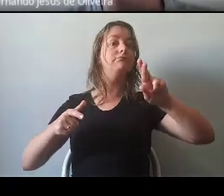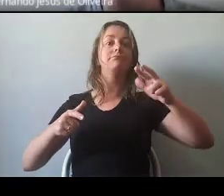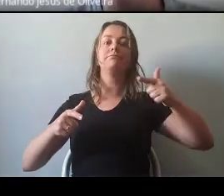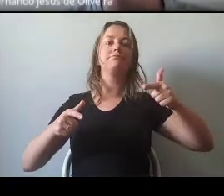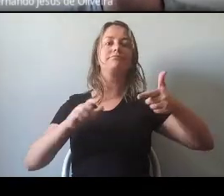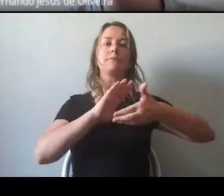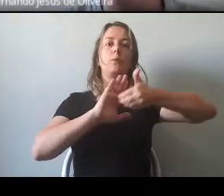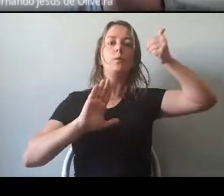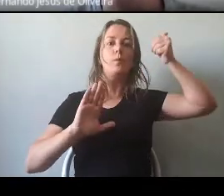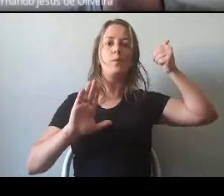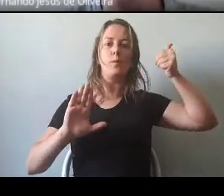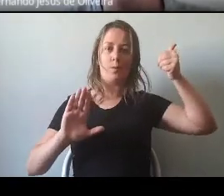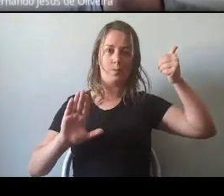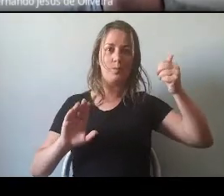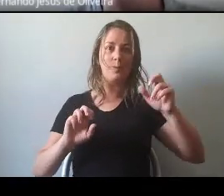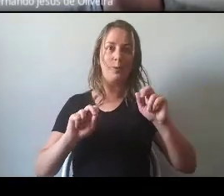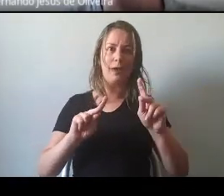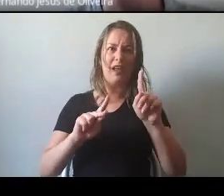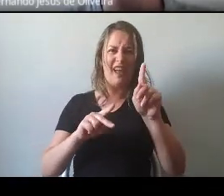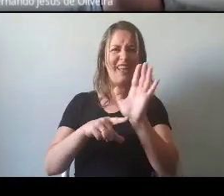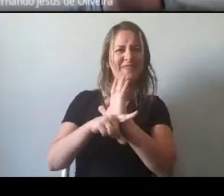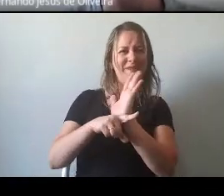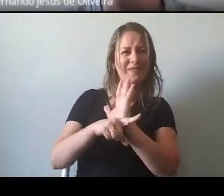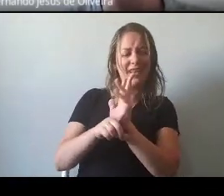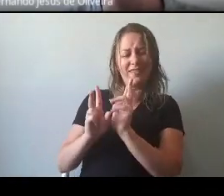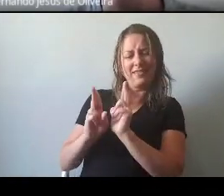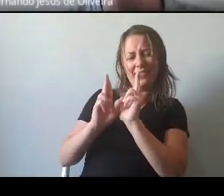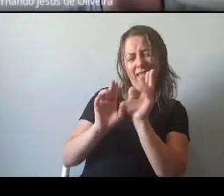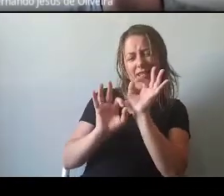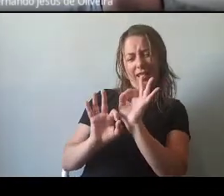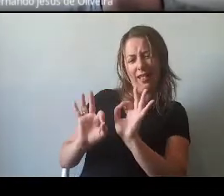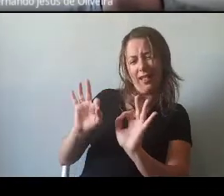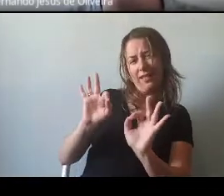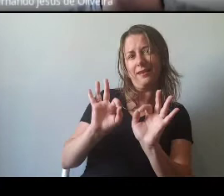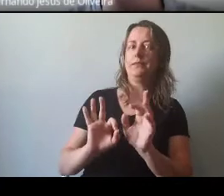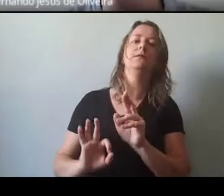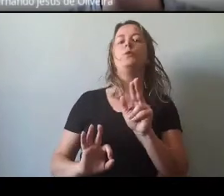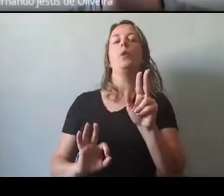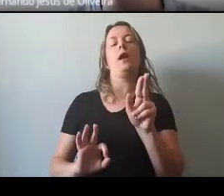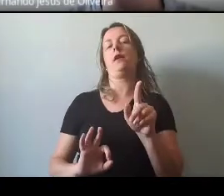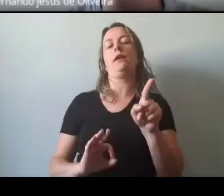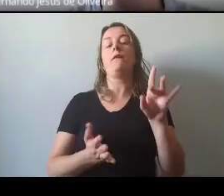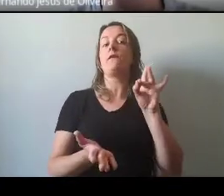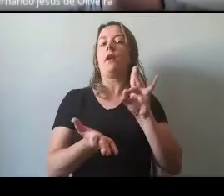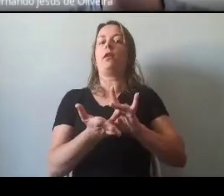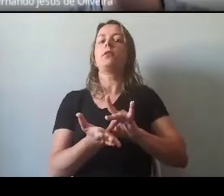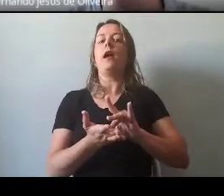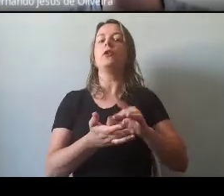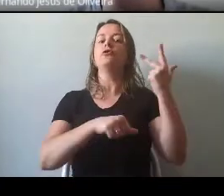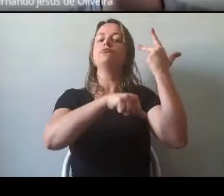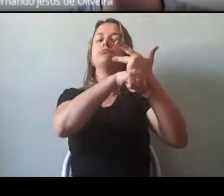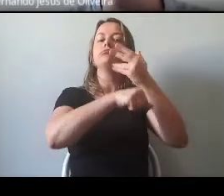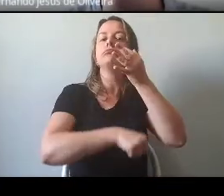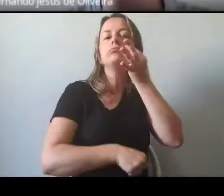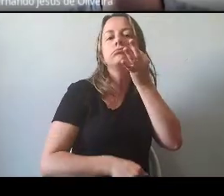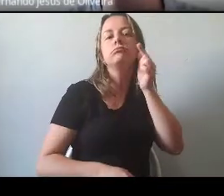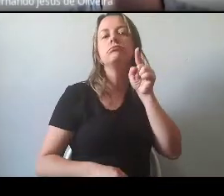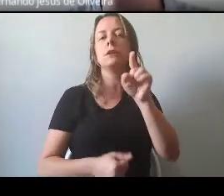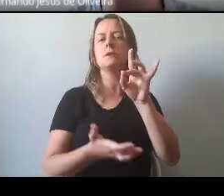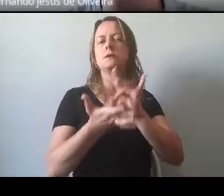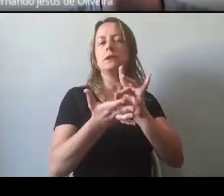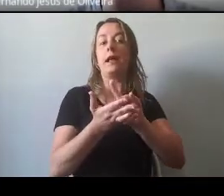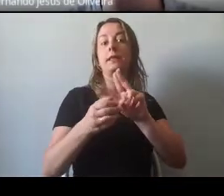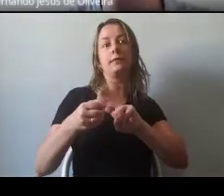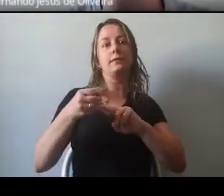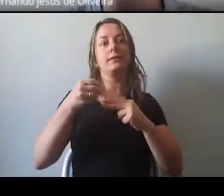câmera, ok? Então, só para vocês entenderem, não é edição de vídeo, tá, gente? Isso aí aconteceu de verdade lá, foi